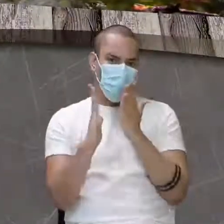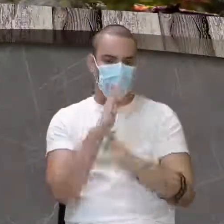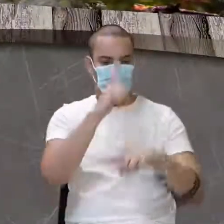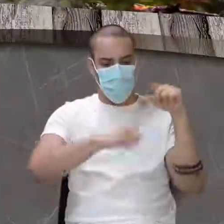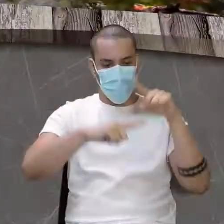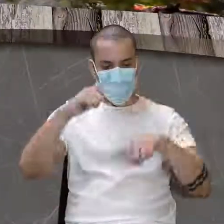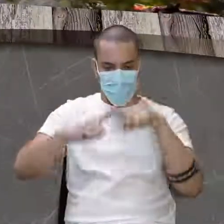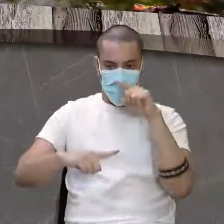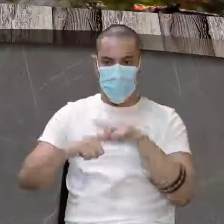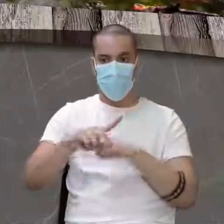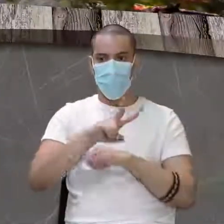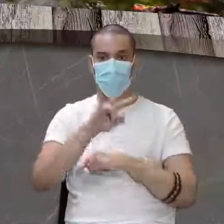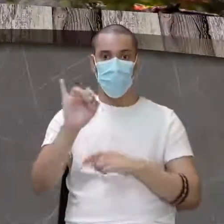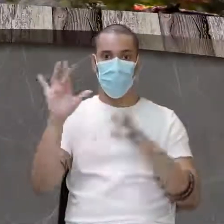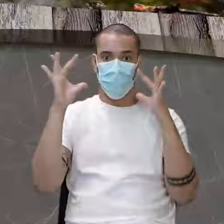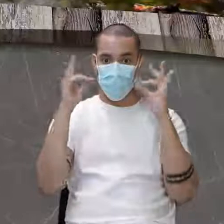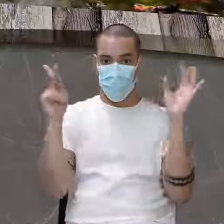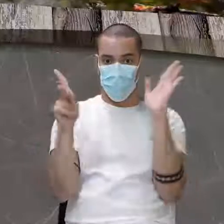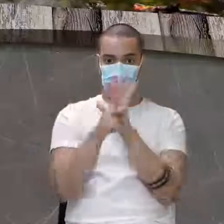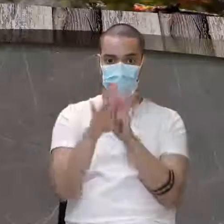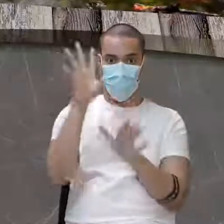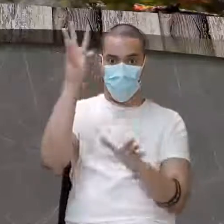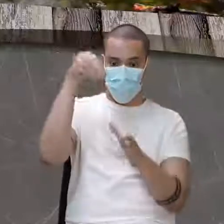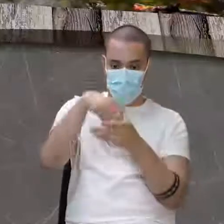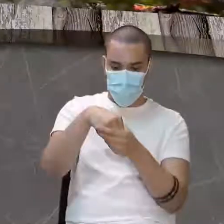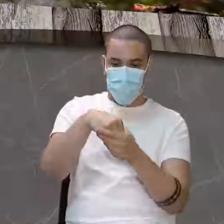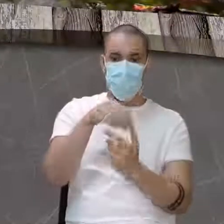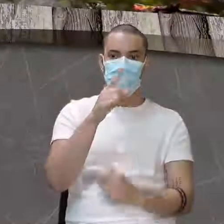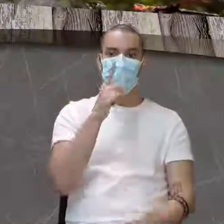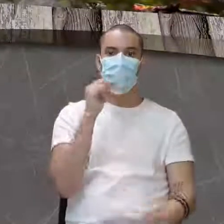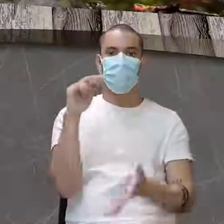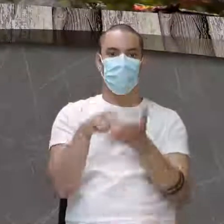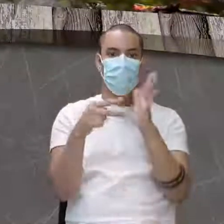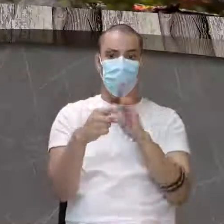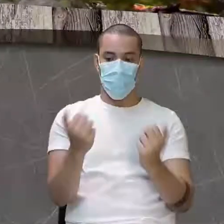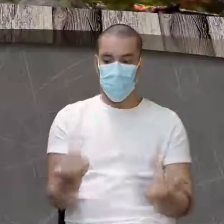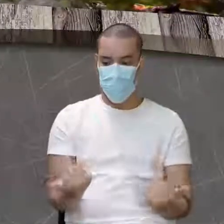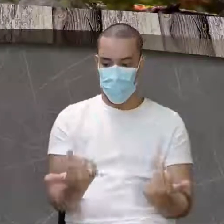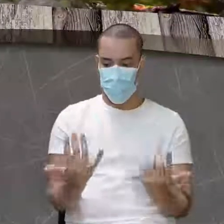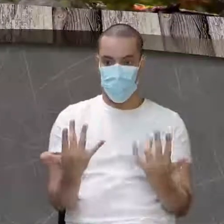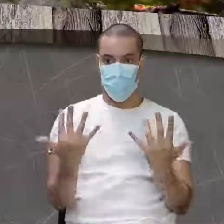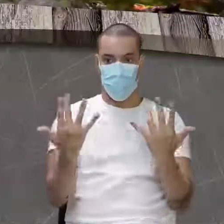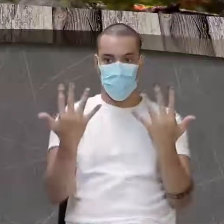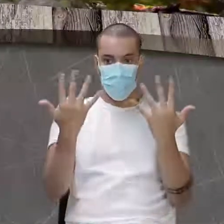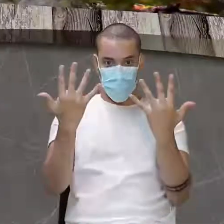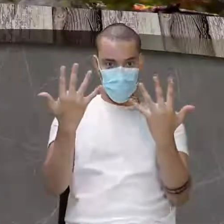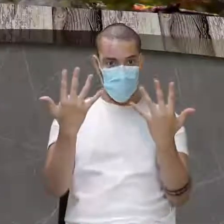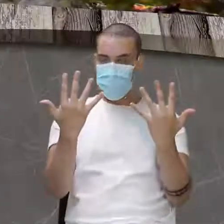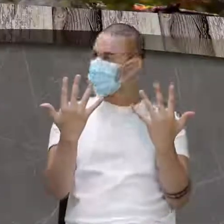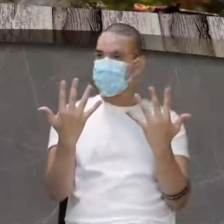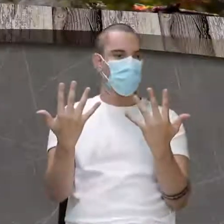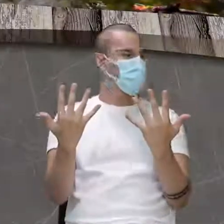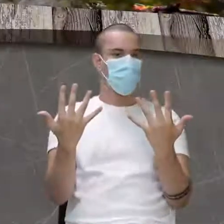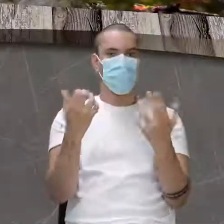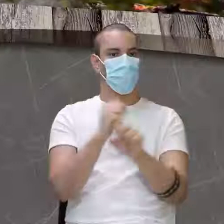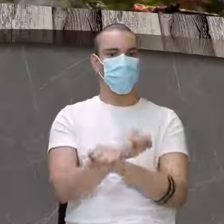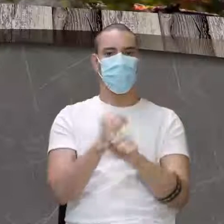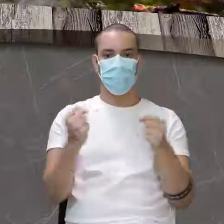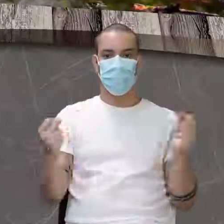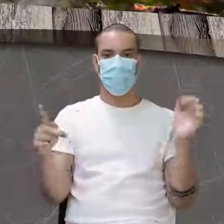elementos físicos da água para o vapor não vai contar com